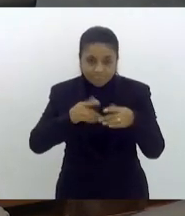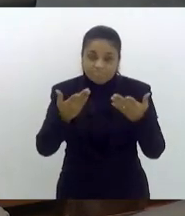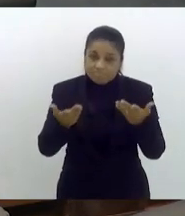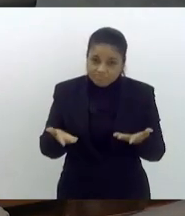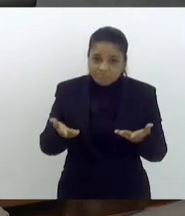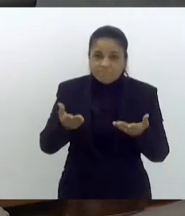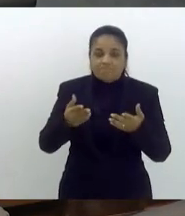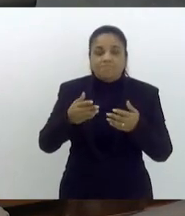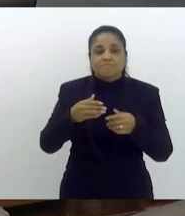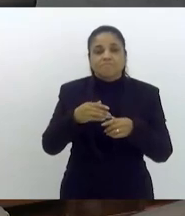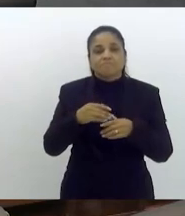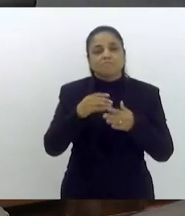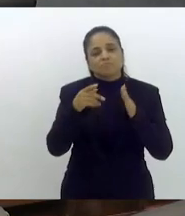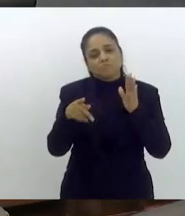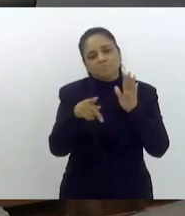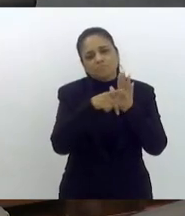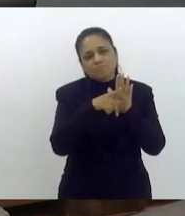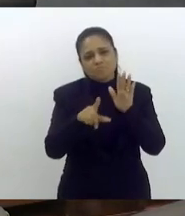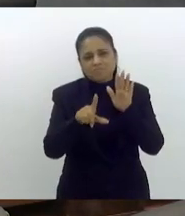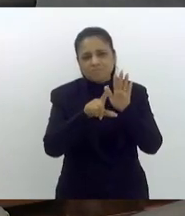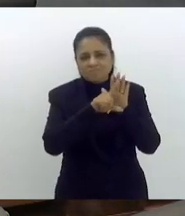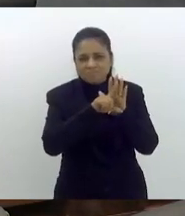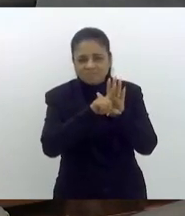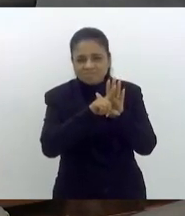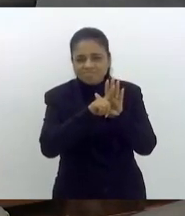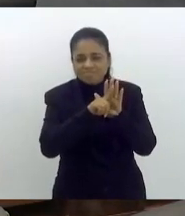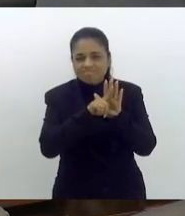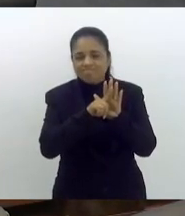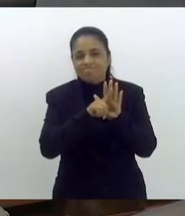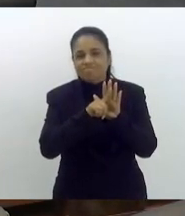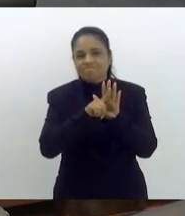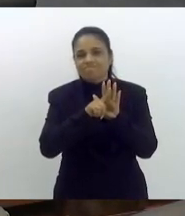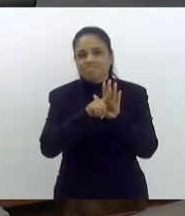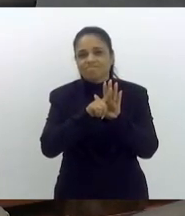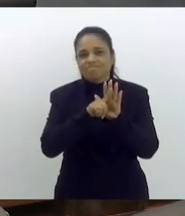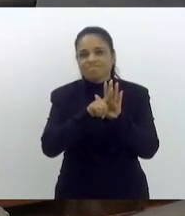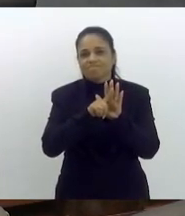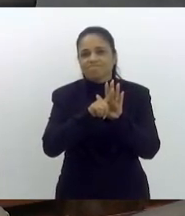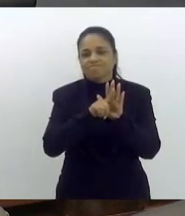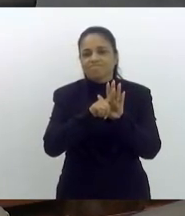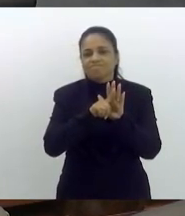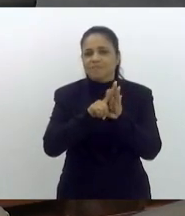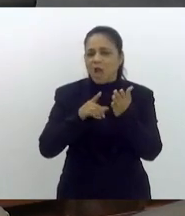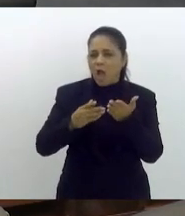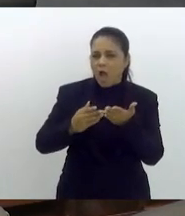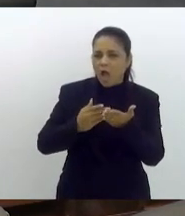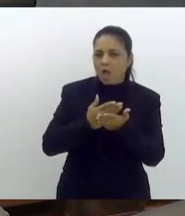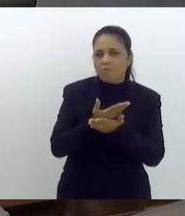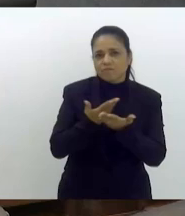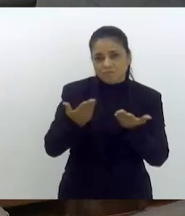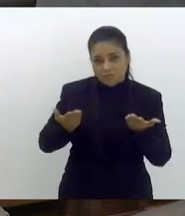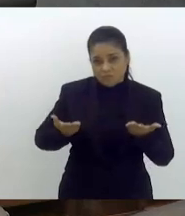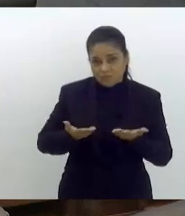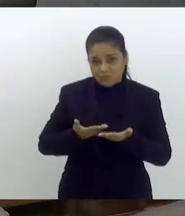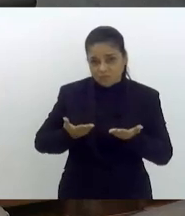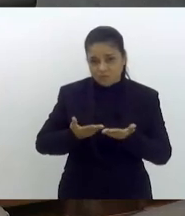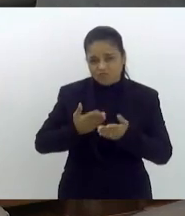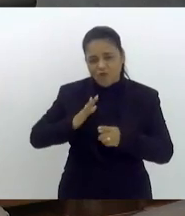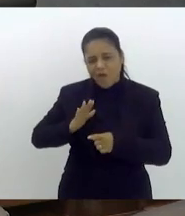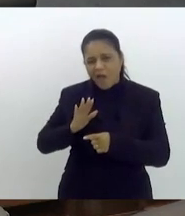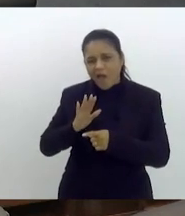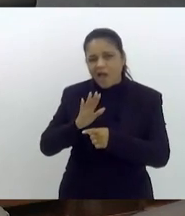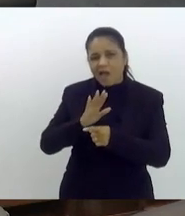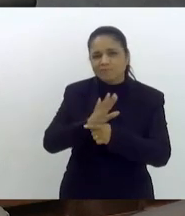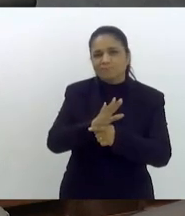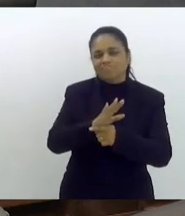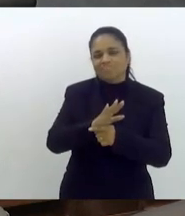eu acho que esse projeto da senhora se fosse aprovado hoje ajudaria